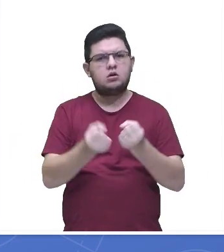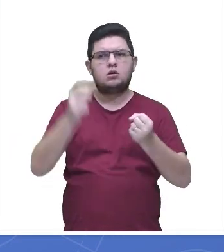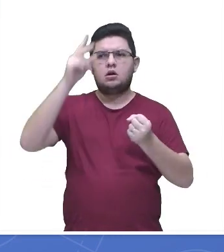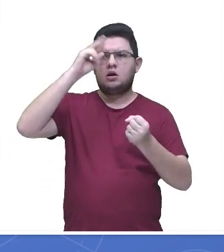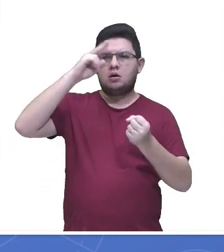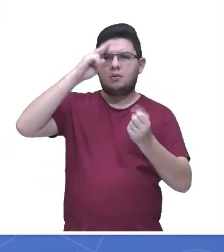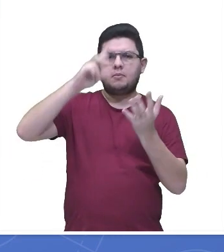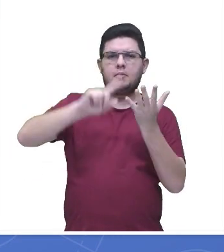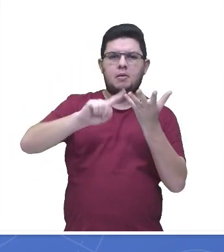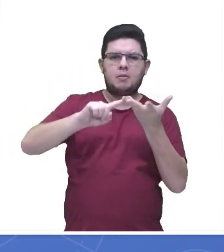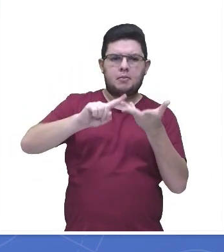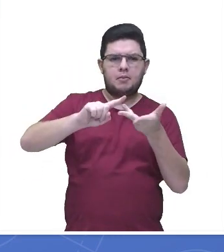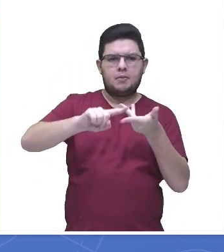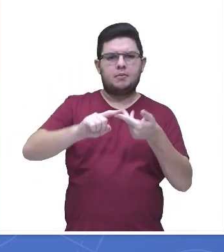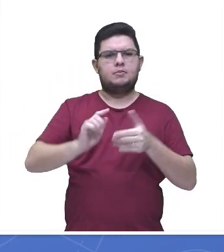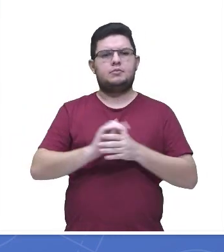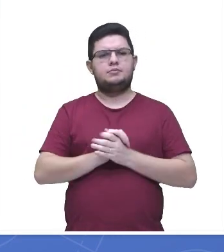Continuando.